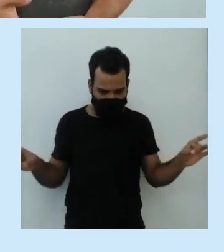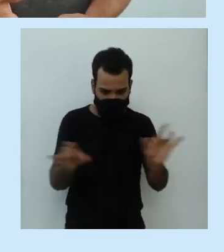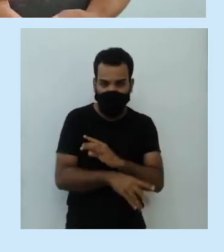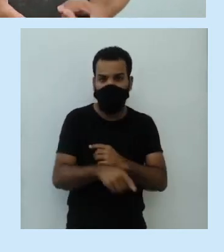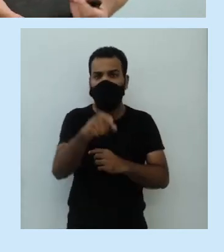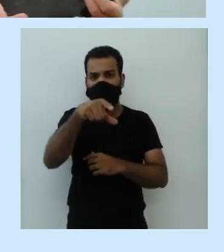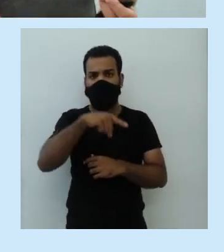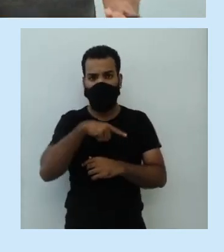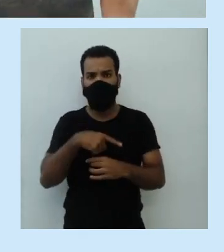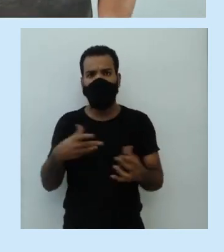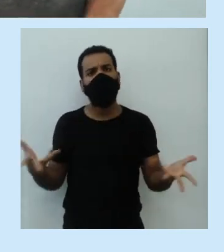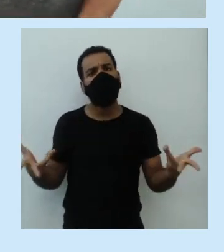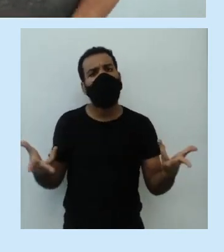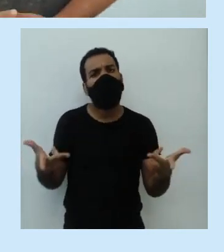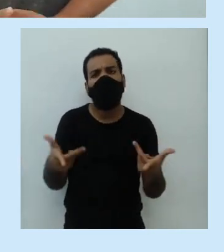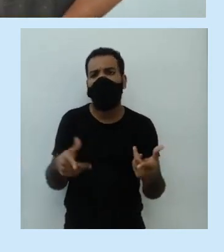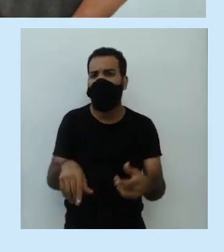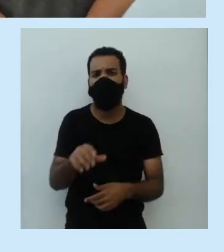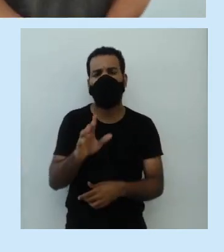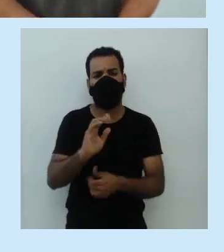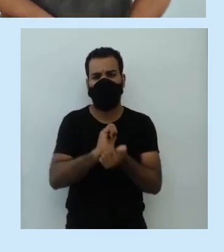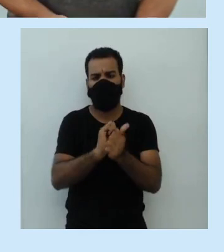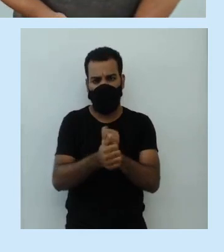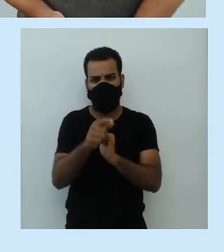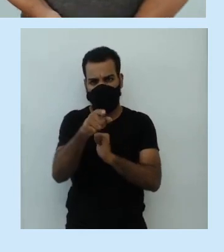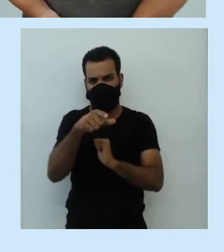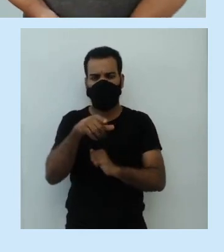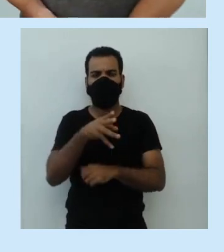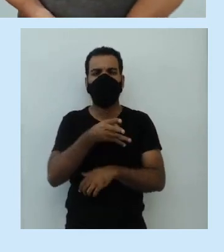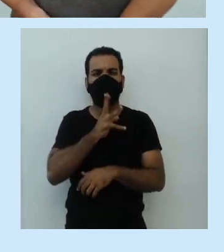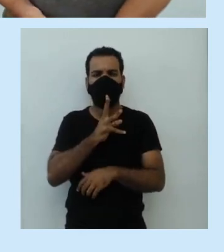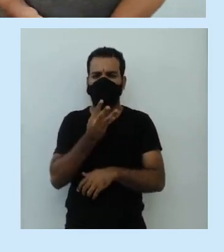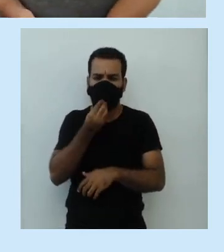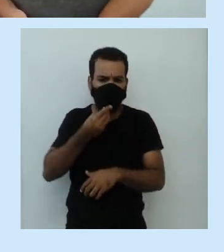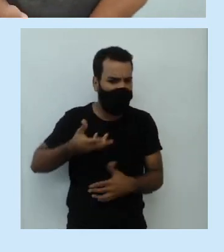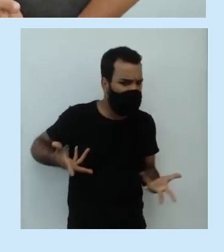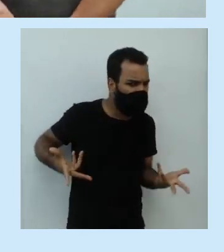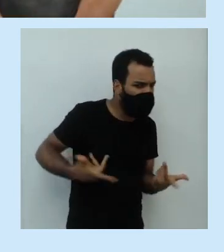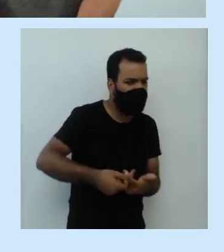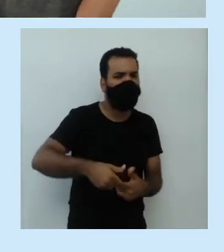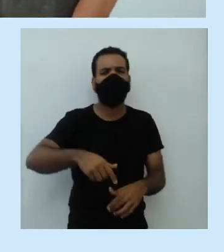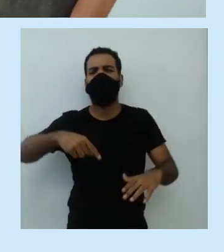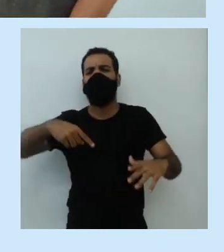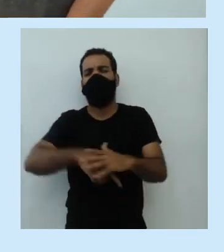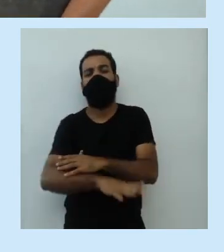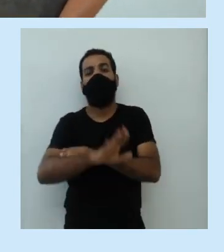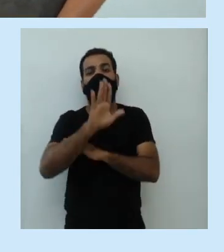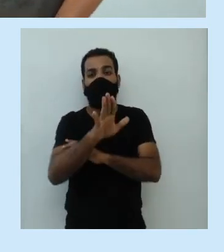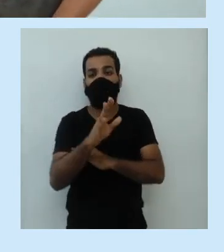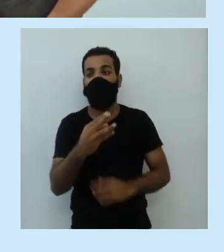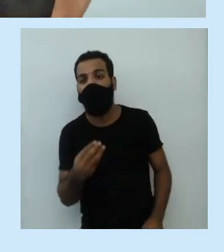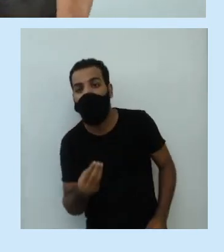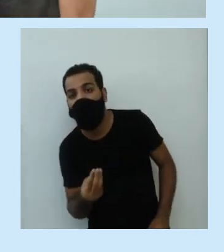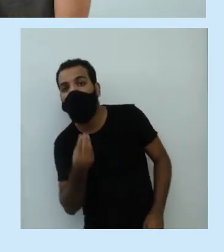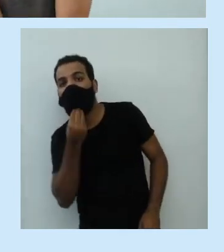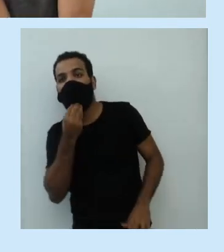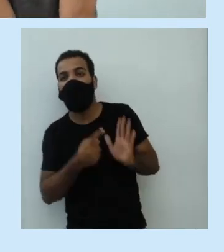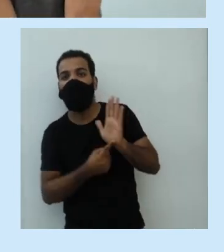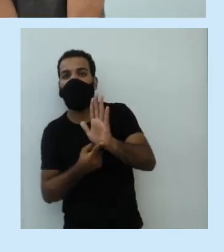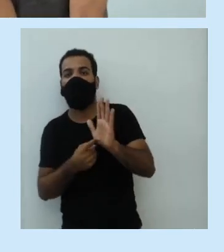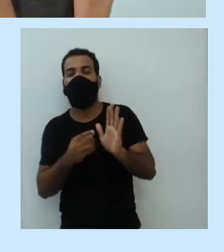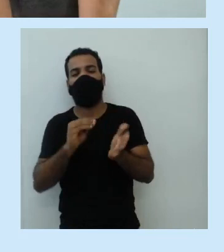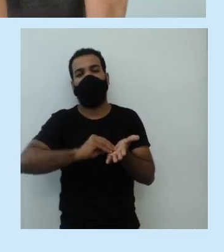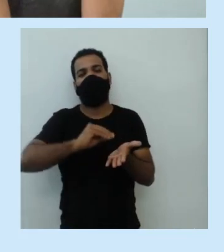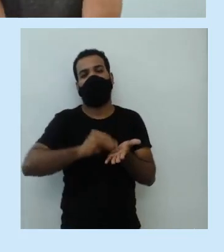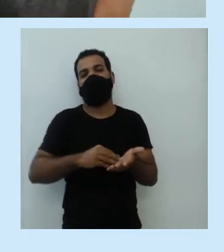vezes você pode ter uma habilidade para jogar determinado tipo de modalidade coletiva, mas não tem a oportunidade de mostrar essa habilidade